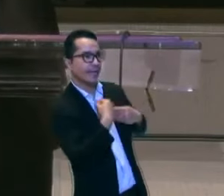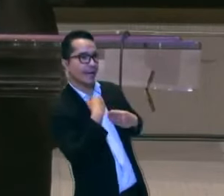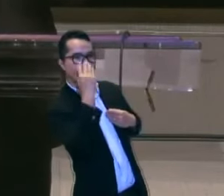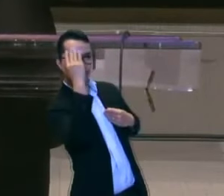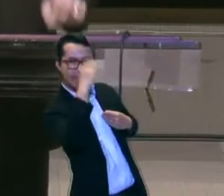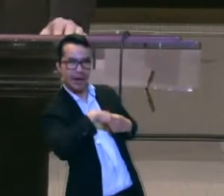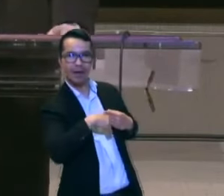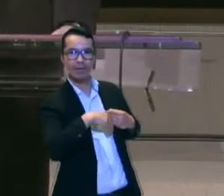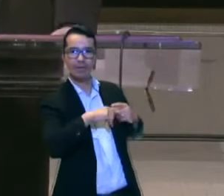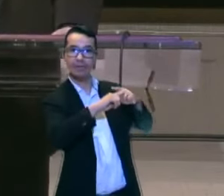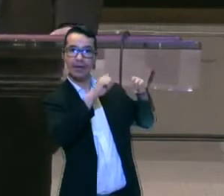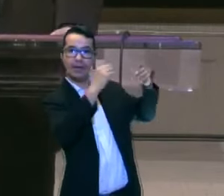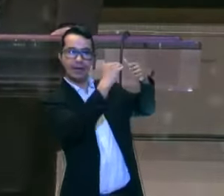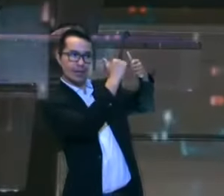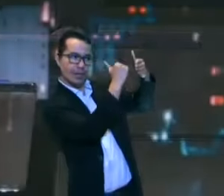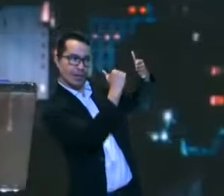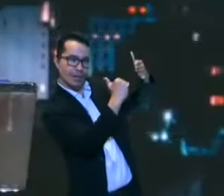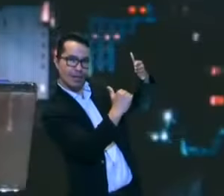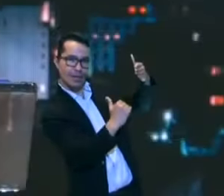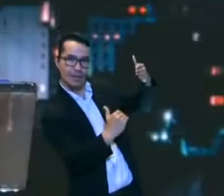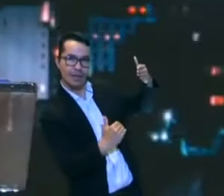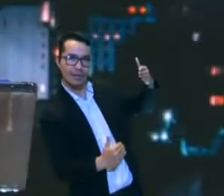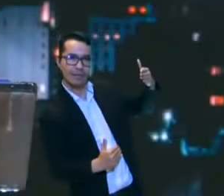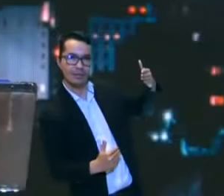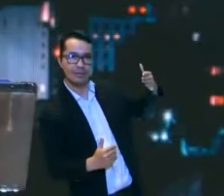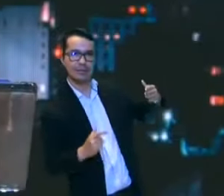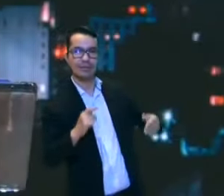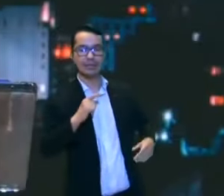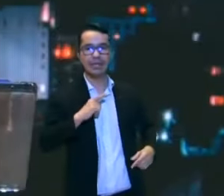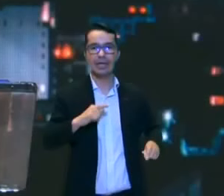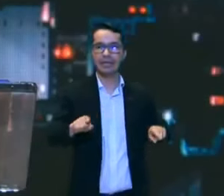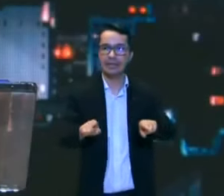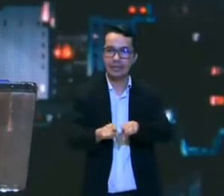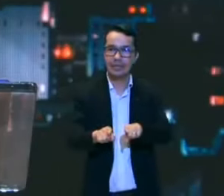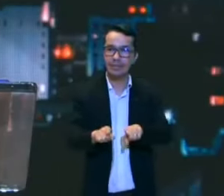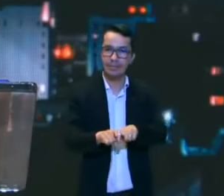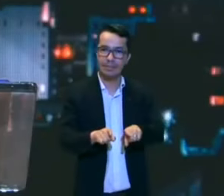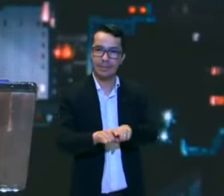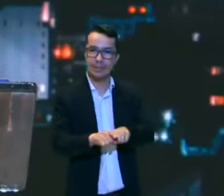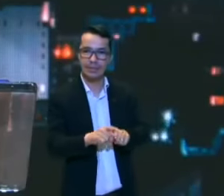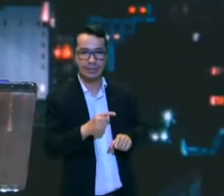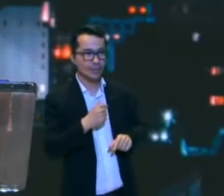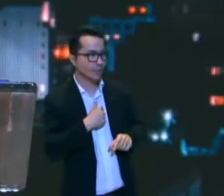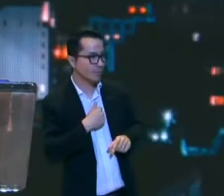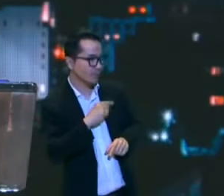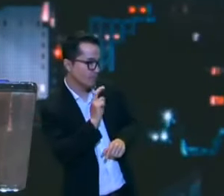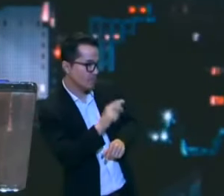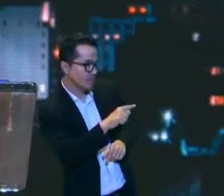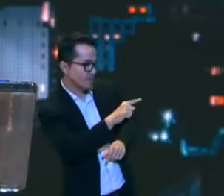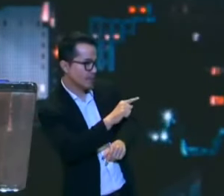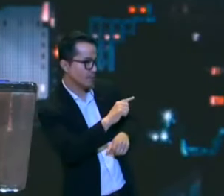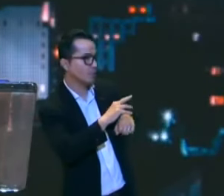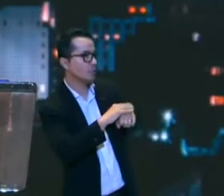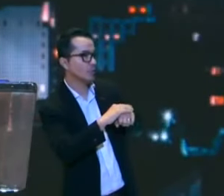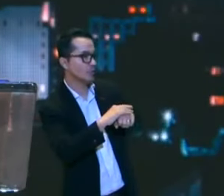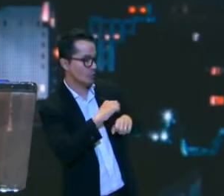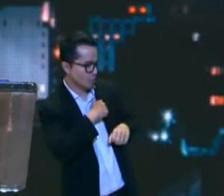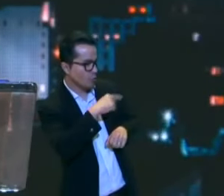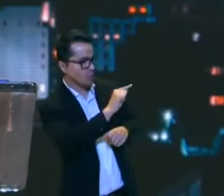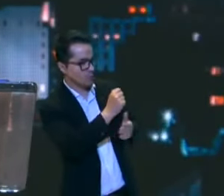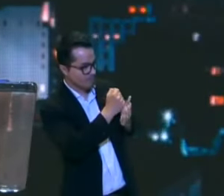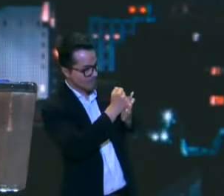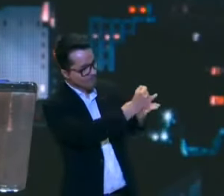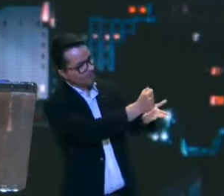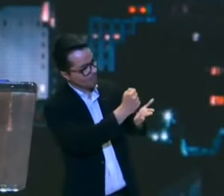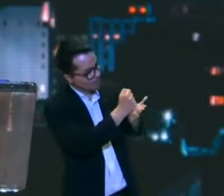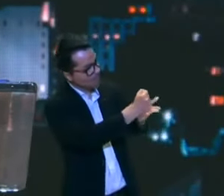eles estavam doentes, usei vestes de lamento. Me privei da comida. Me humilhei em oração. Como